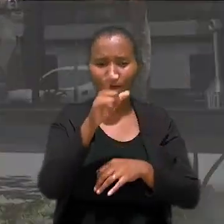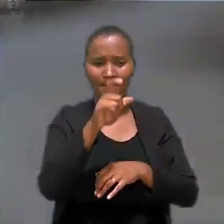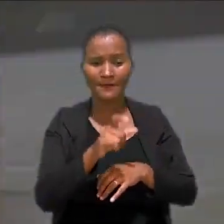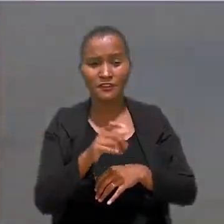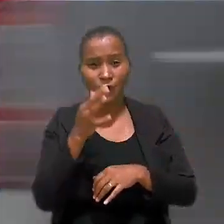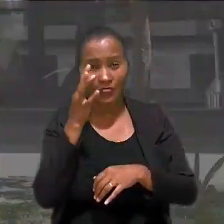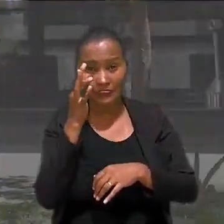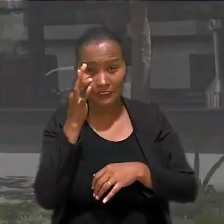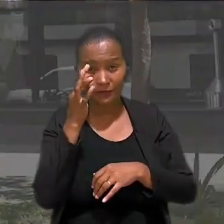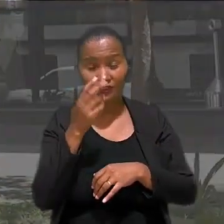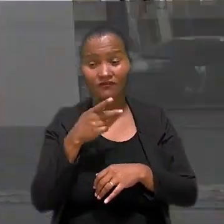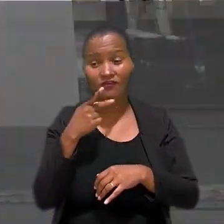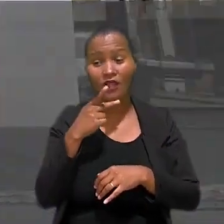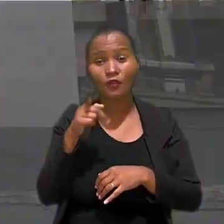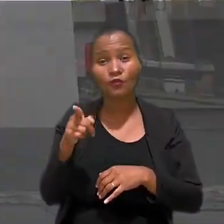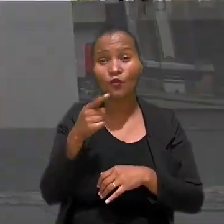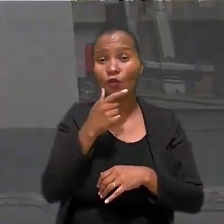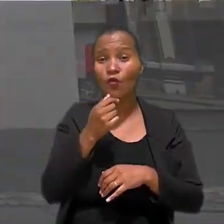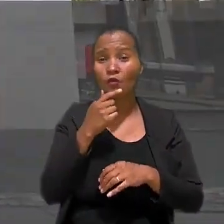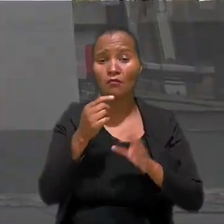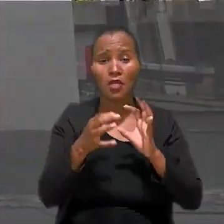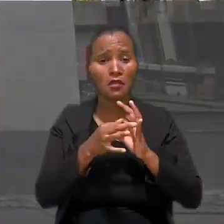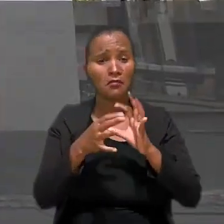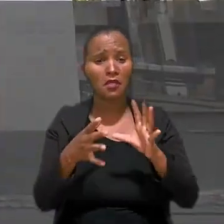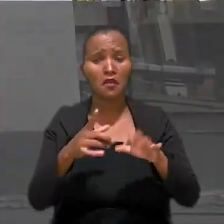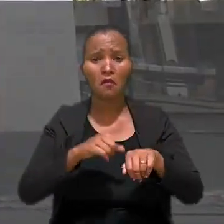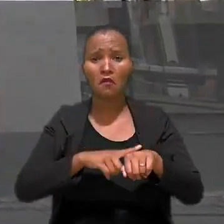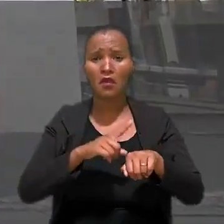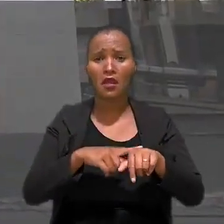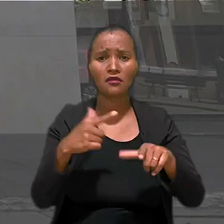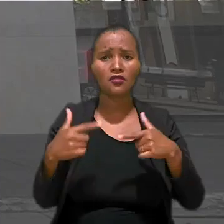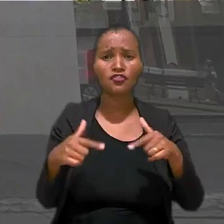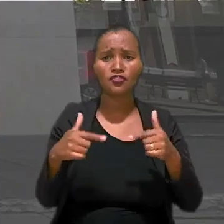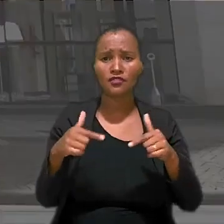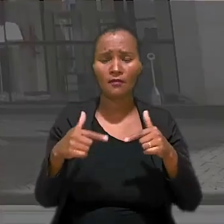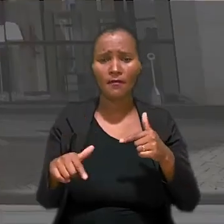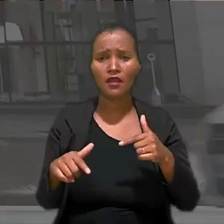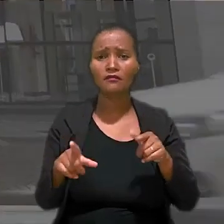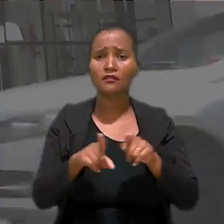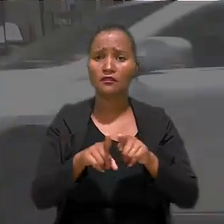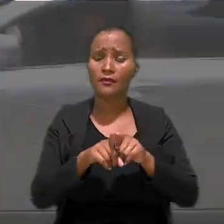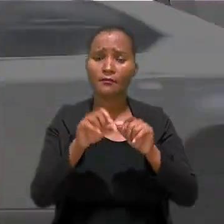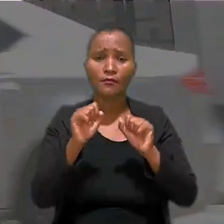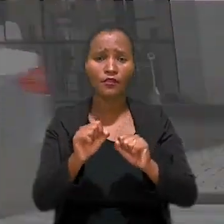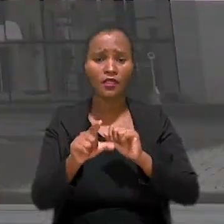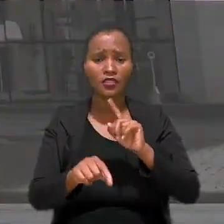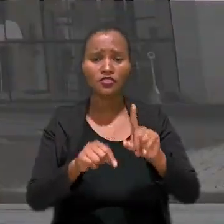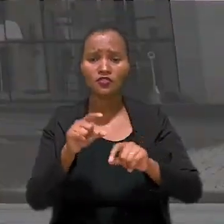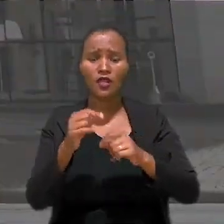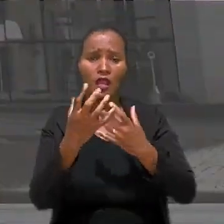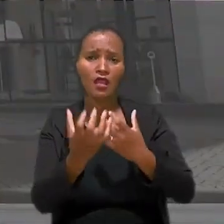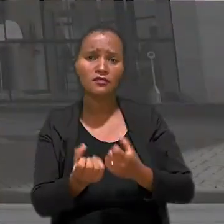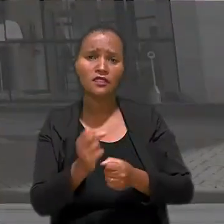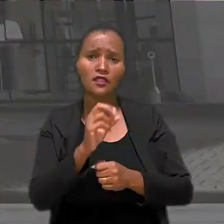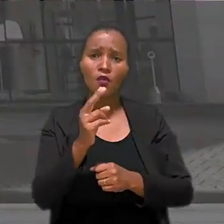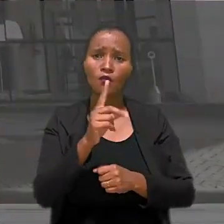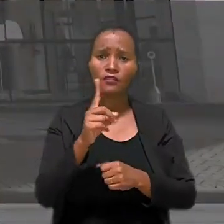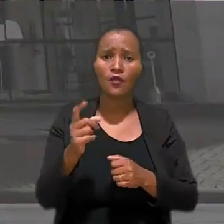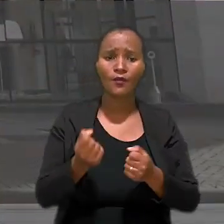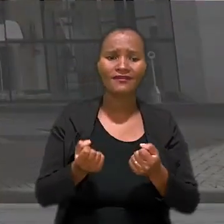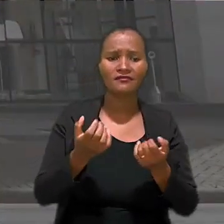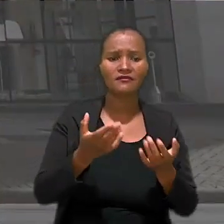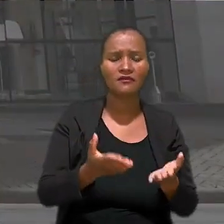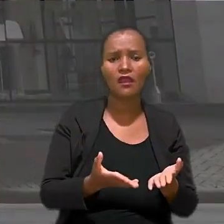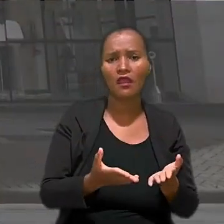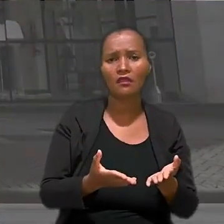testemunha que diz que o entregador tinha liberdade para estabelecer o horário de trabalho, além de poder escolher aceitar ou não as